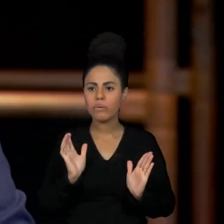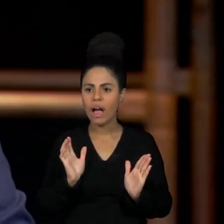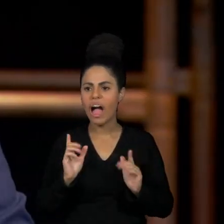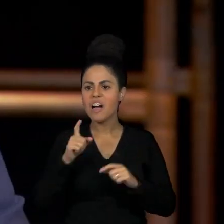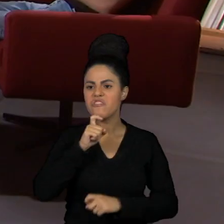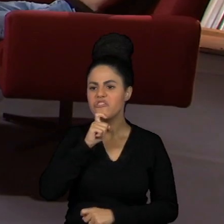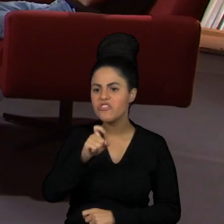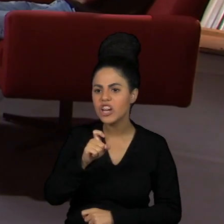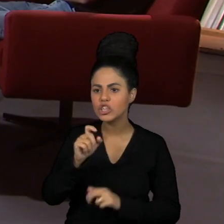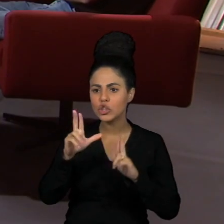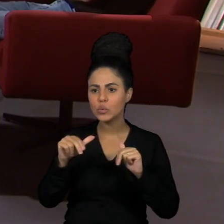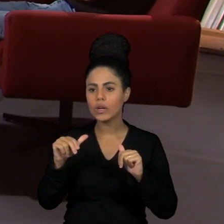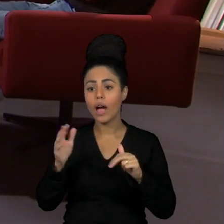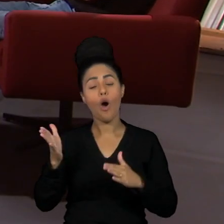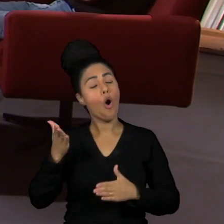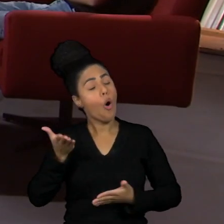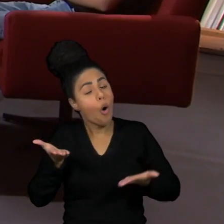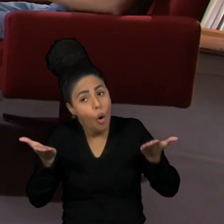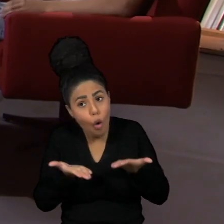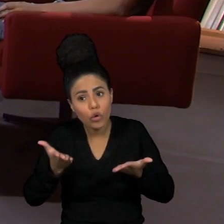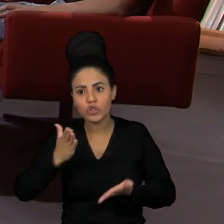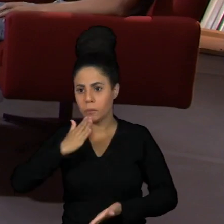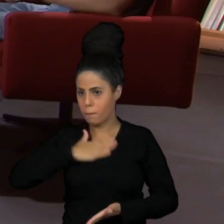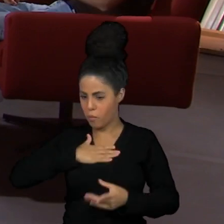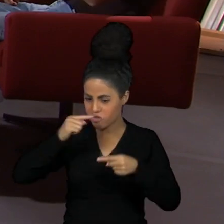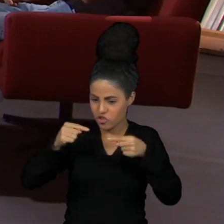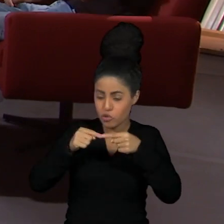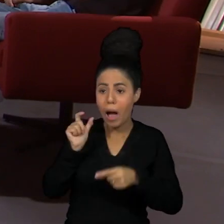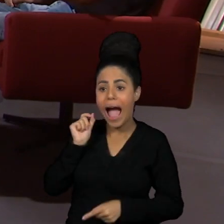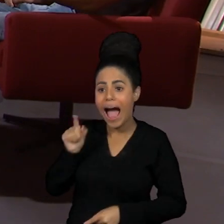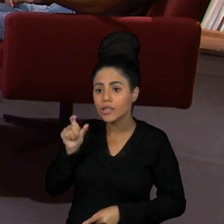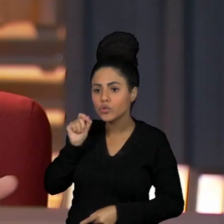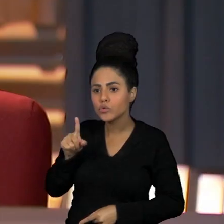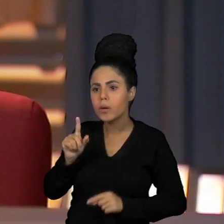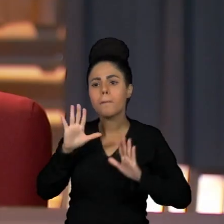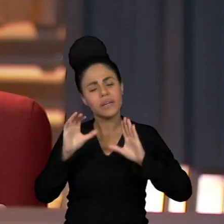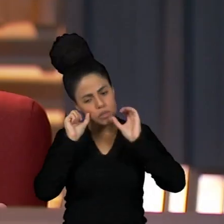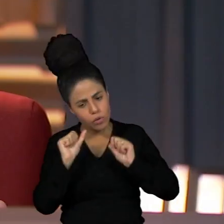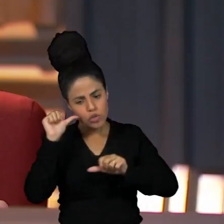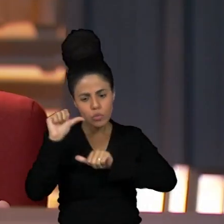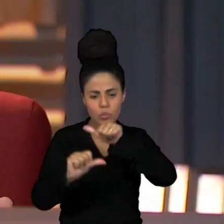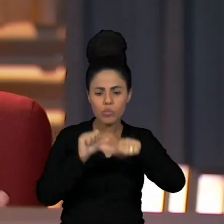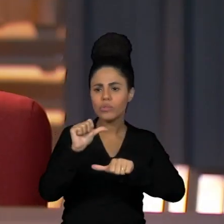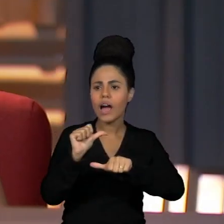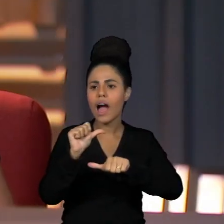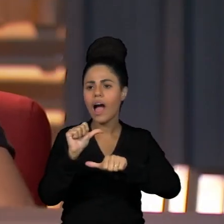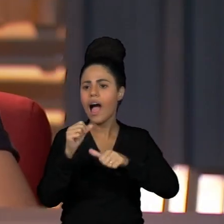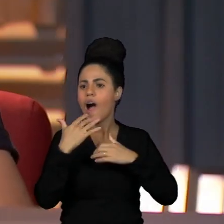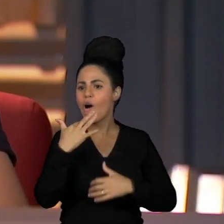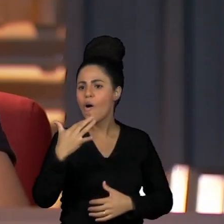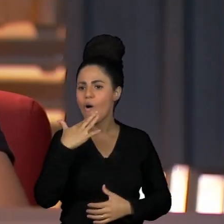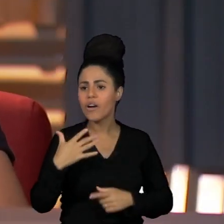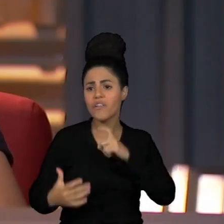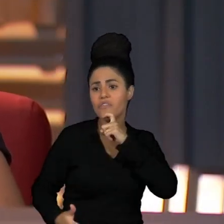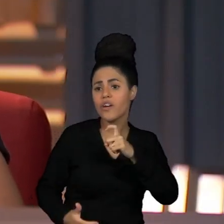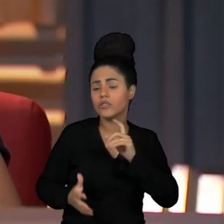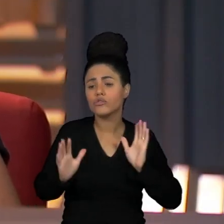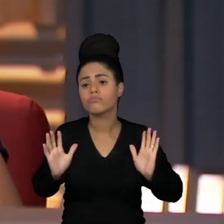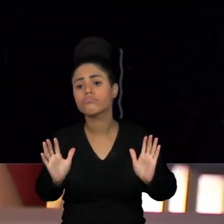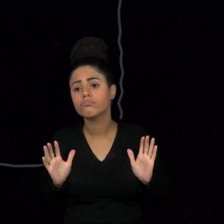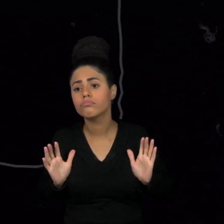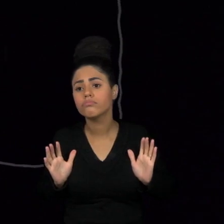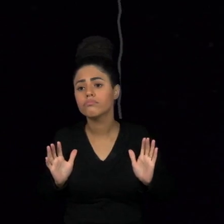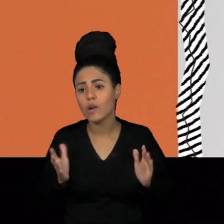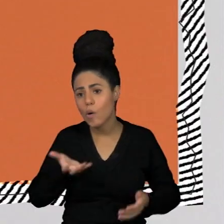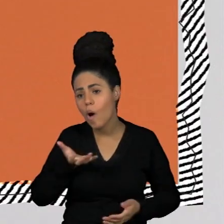estou falando que hoje a minha meta é azul. Mas nada impede de eu gostar também da verde. Né? De eu olhar e falar, pô, é uma cor que me